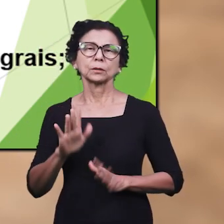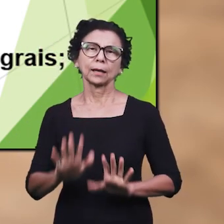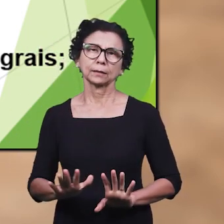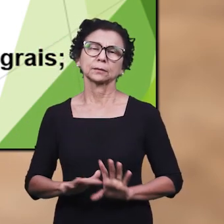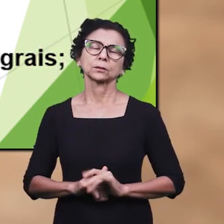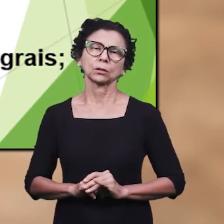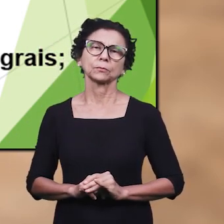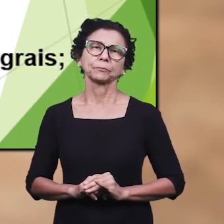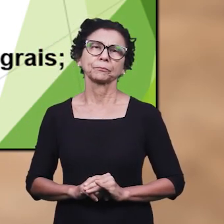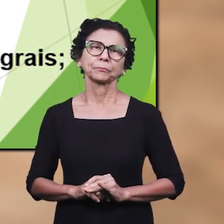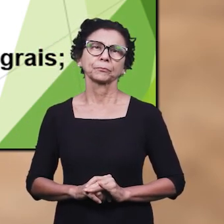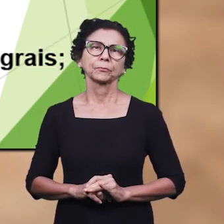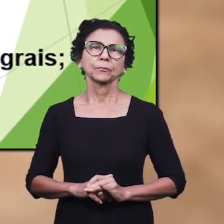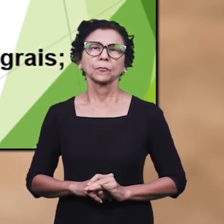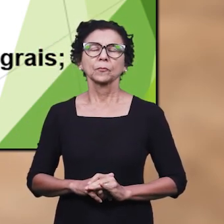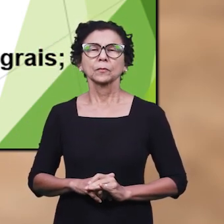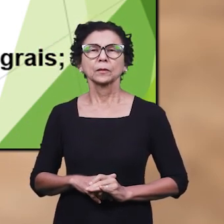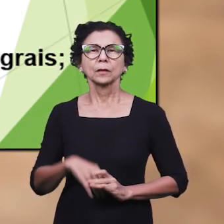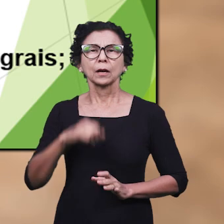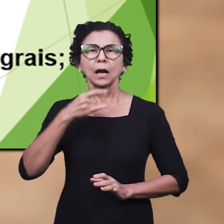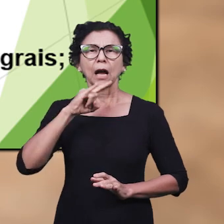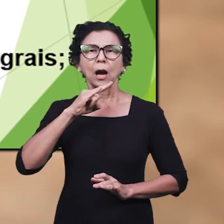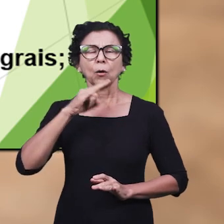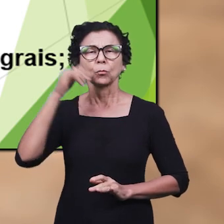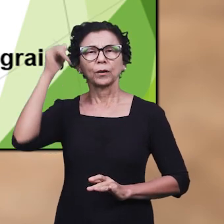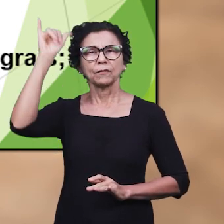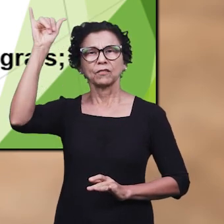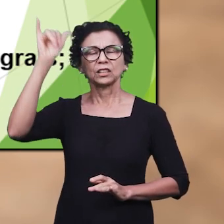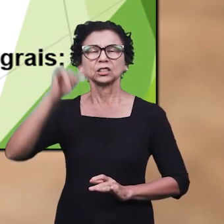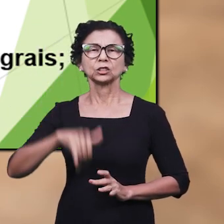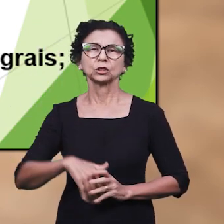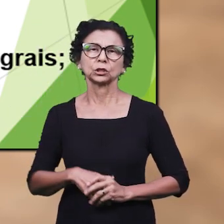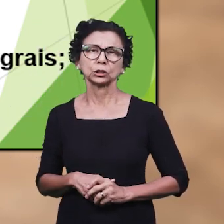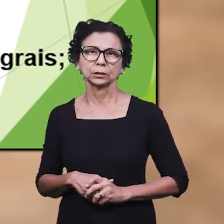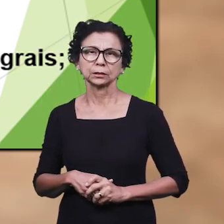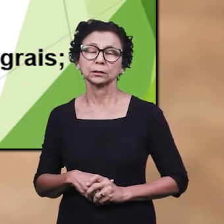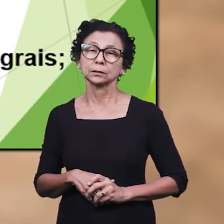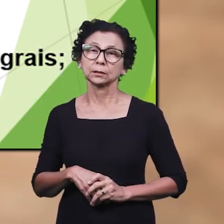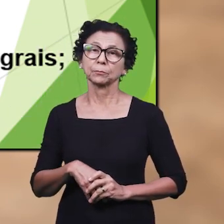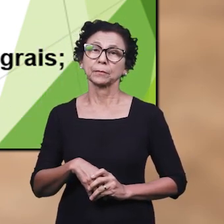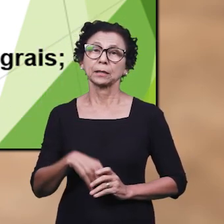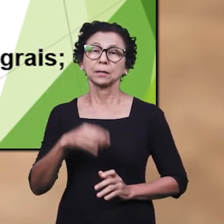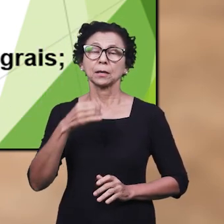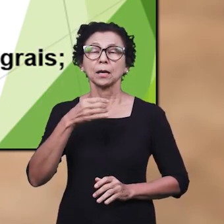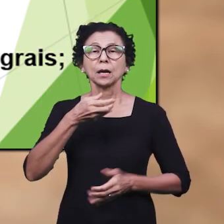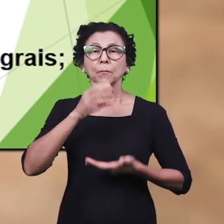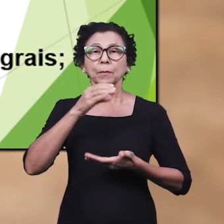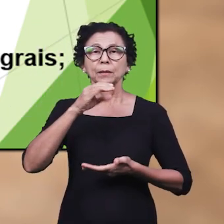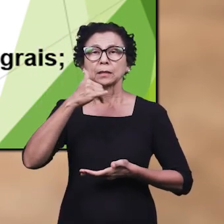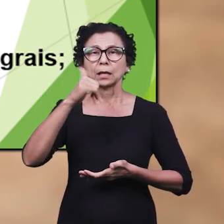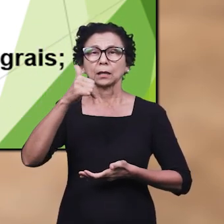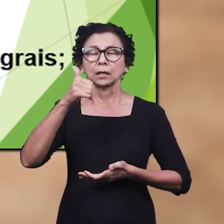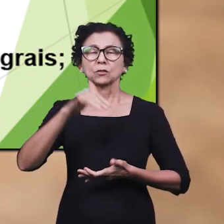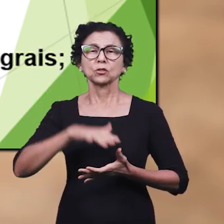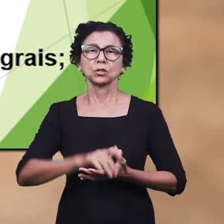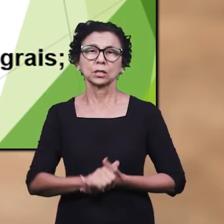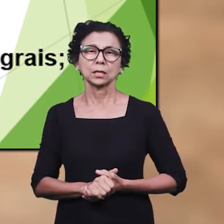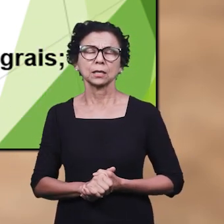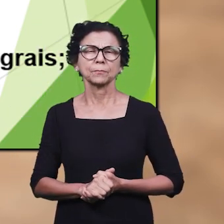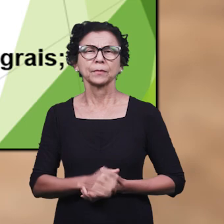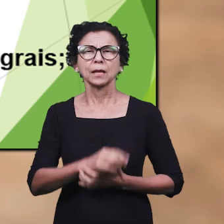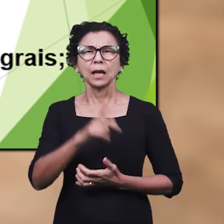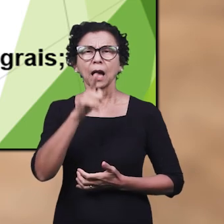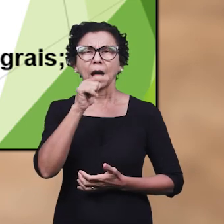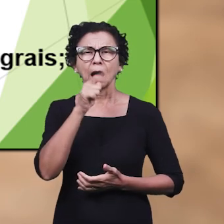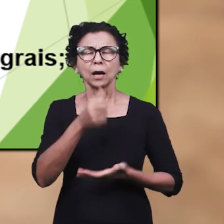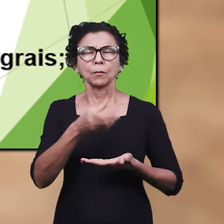exemplo. Evite bebidas alcoólicas, assim como bebidas energéticas. Tome bastante água em várias